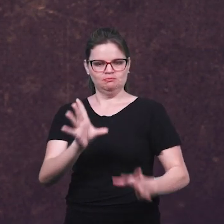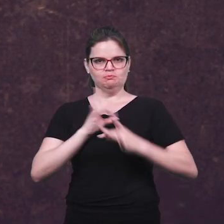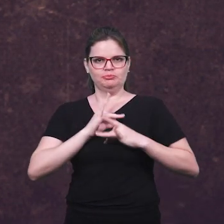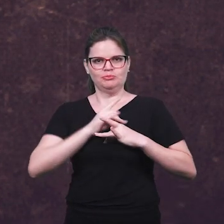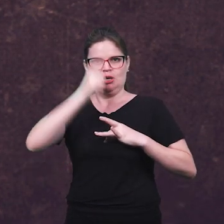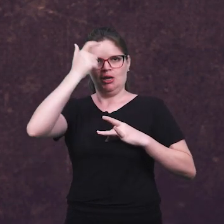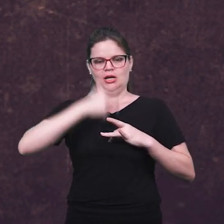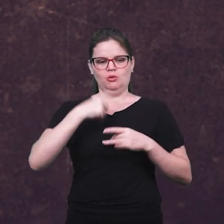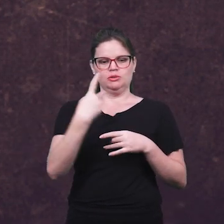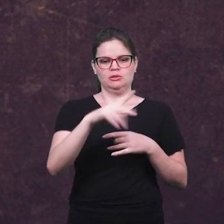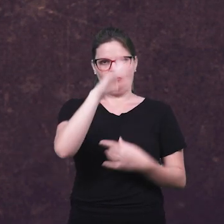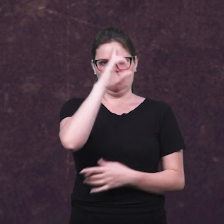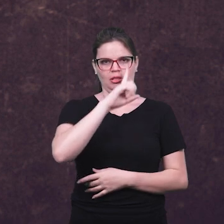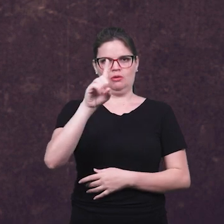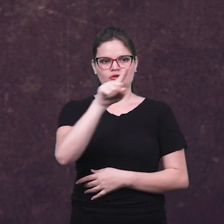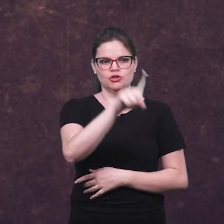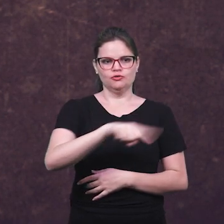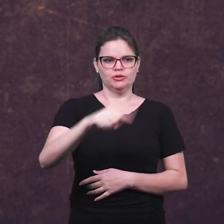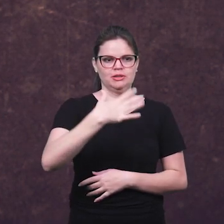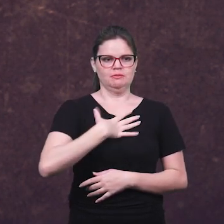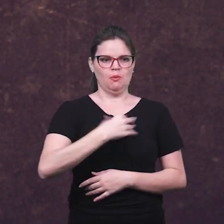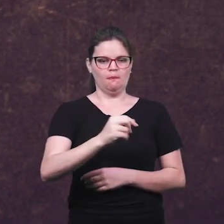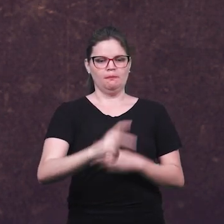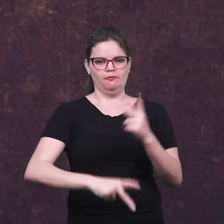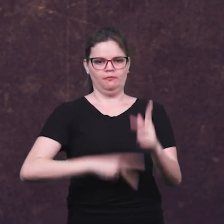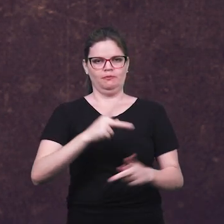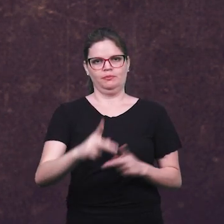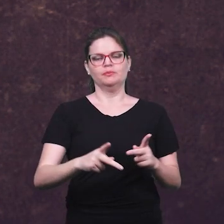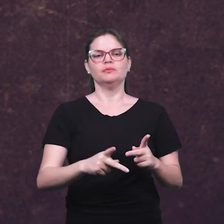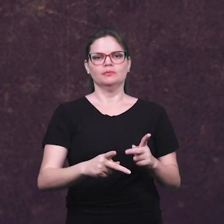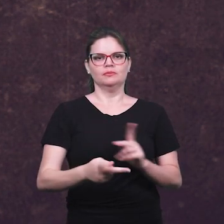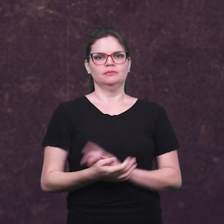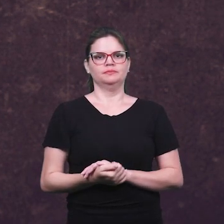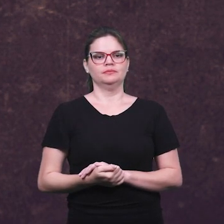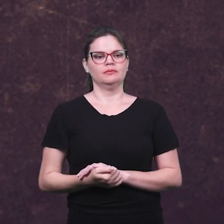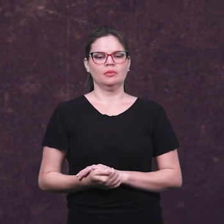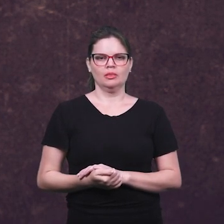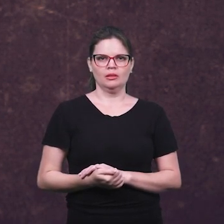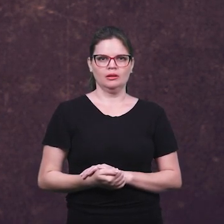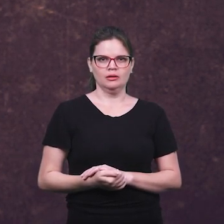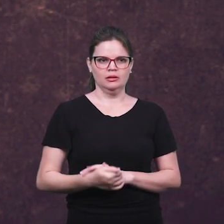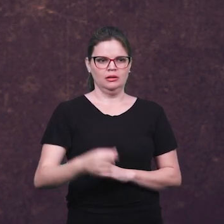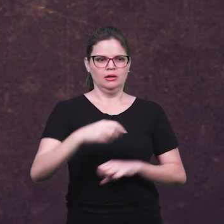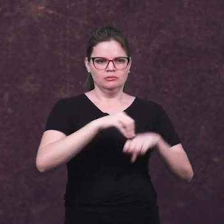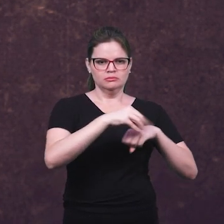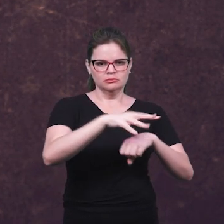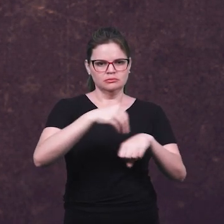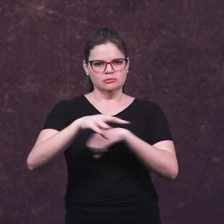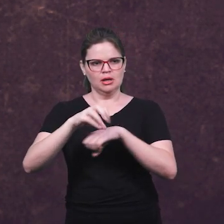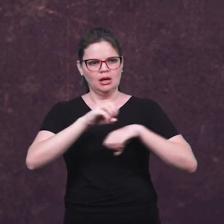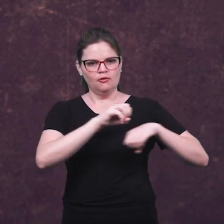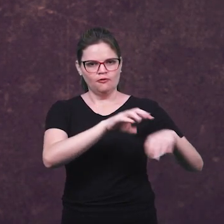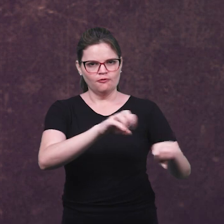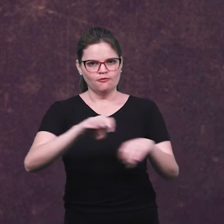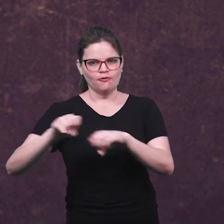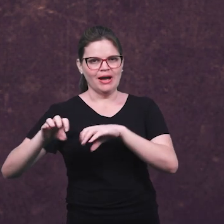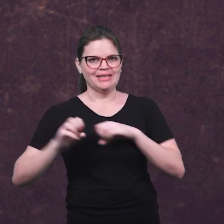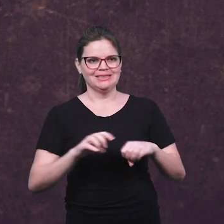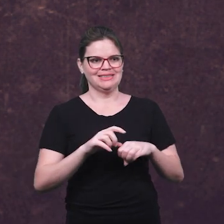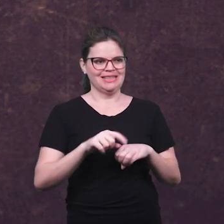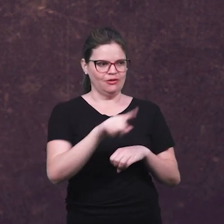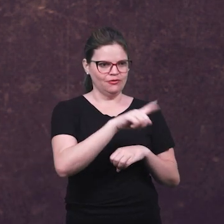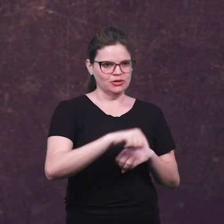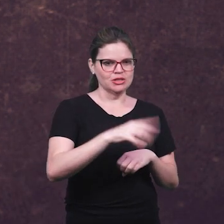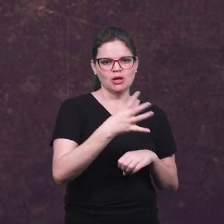eu serei o seu Deus, e eles serão o meu povo. E não ensinará alguém mais a seu próximo, nem alguém a seu irmão,